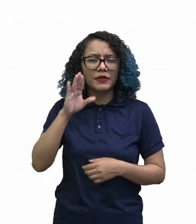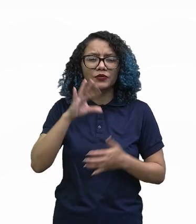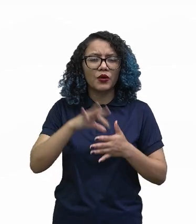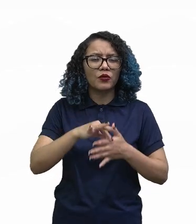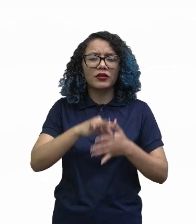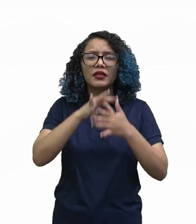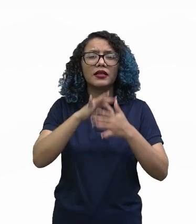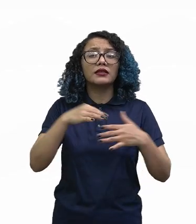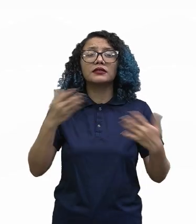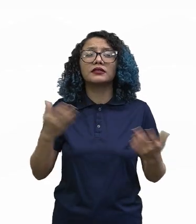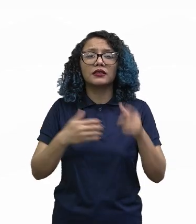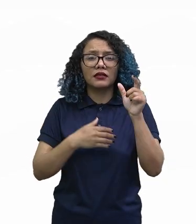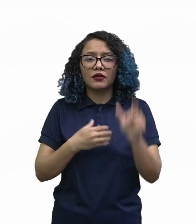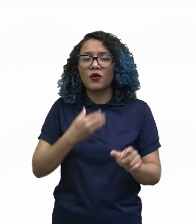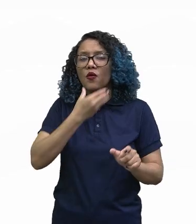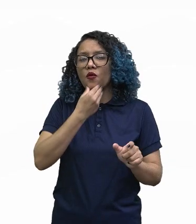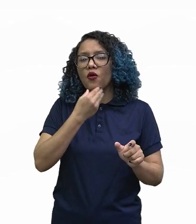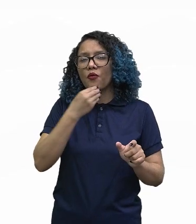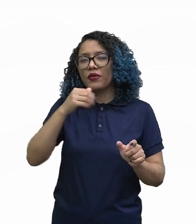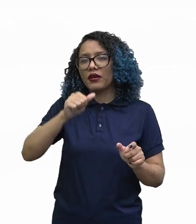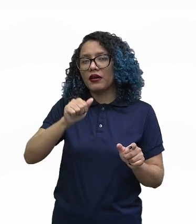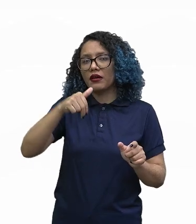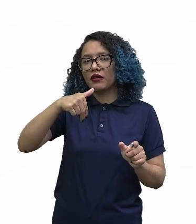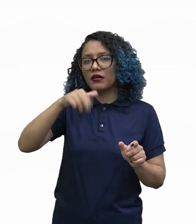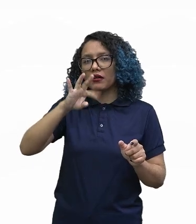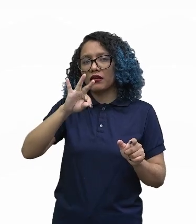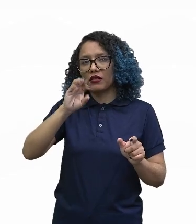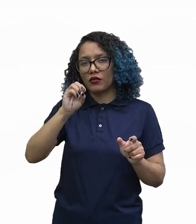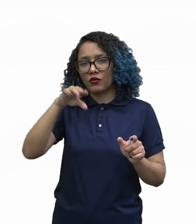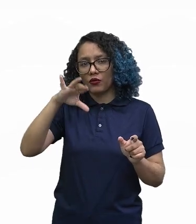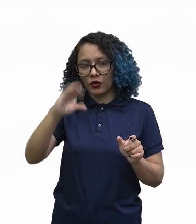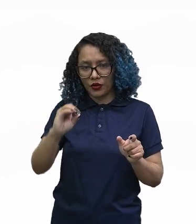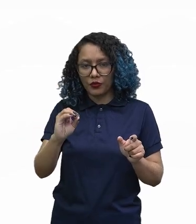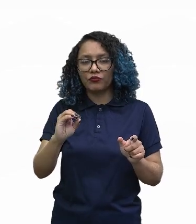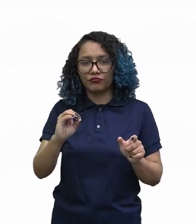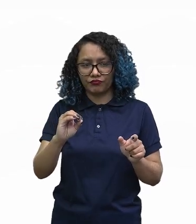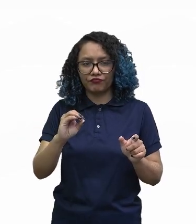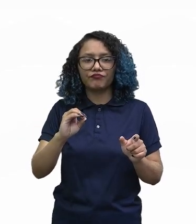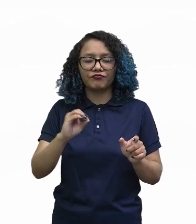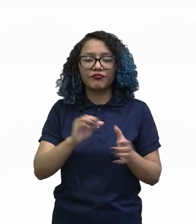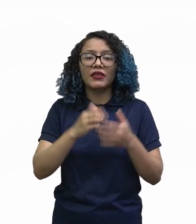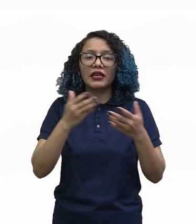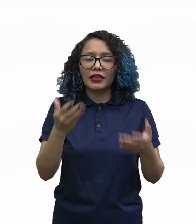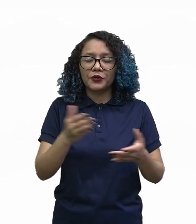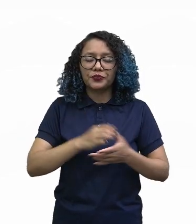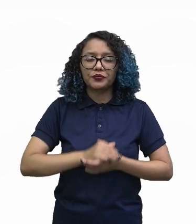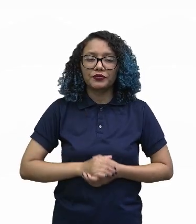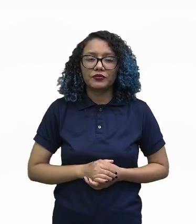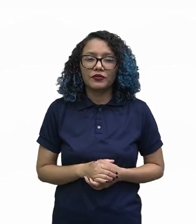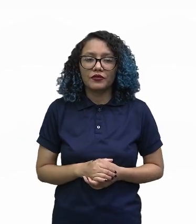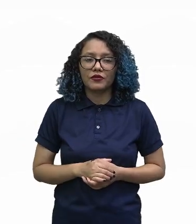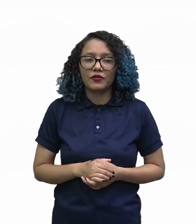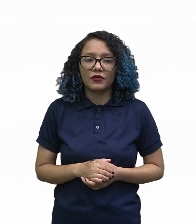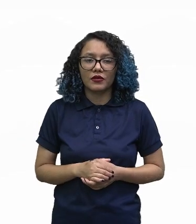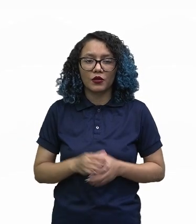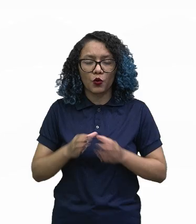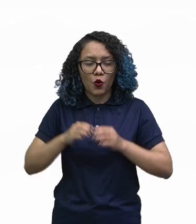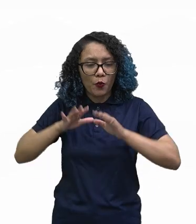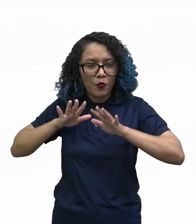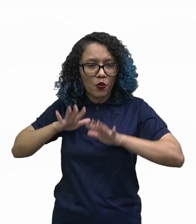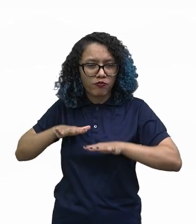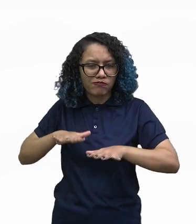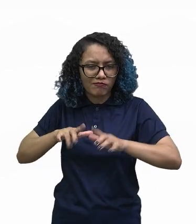figura do Antônio Conselheiro. Esse movimento ele ficou localizado no chamado Arraial